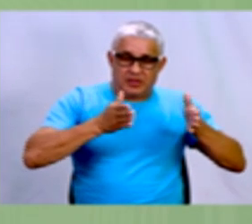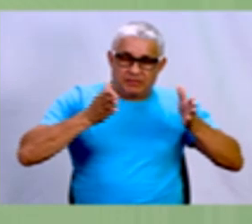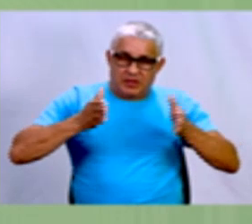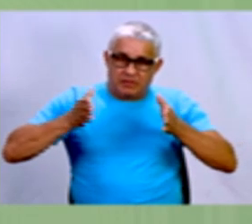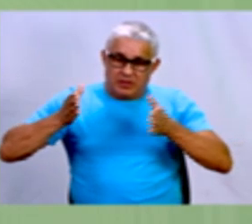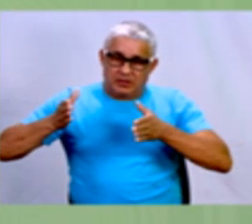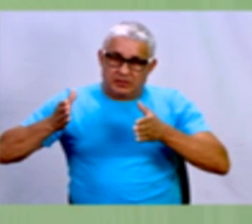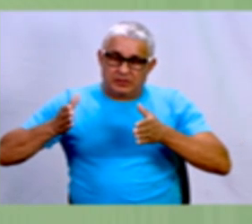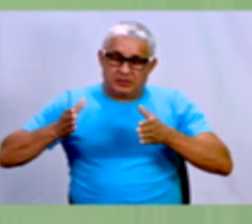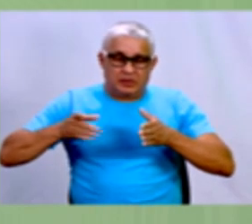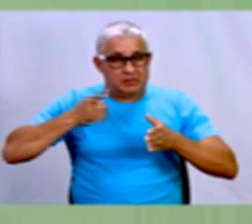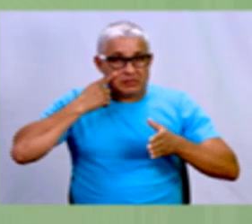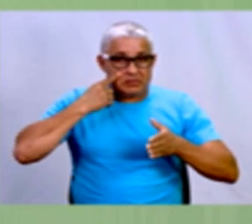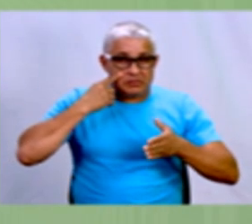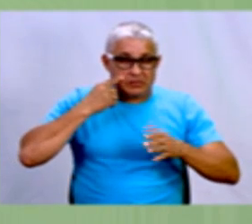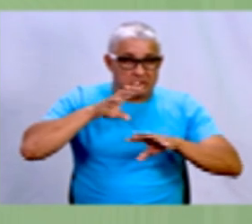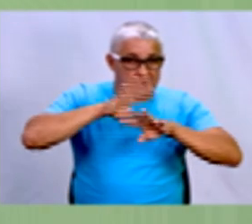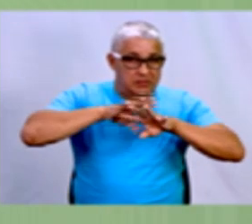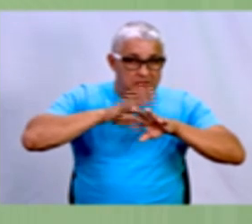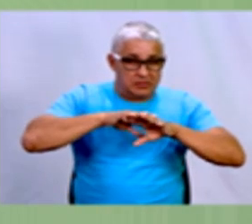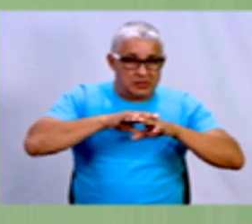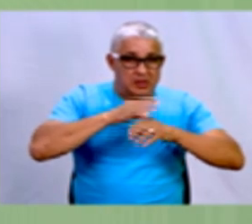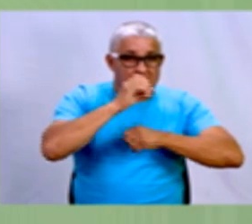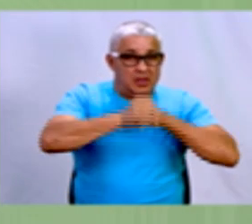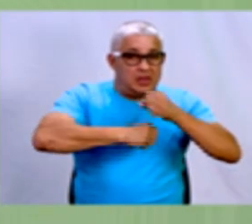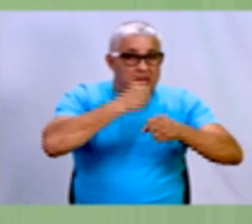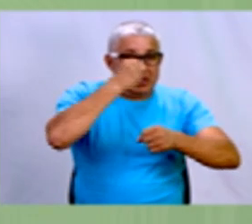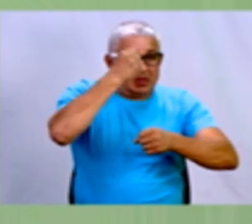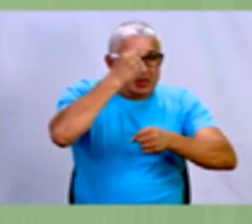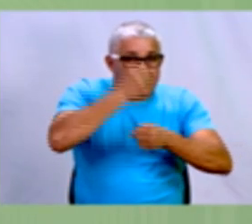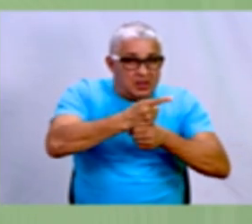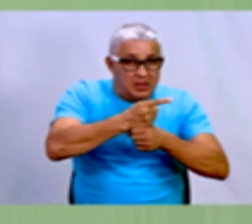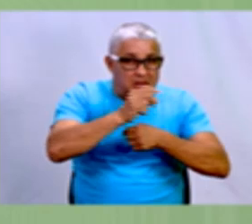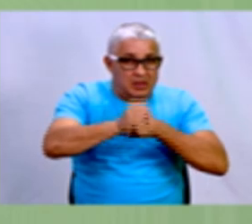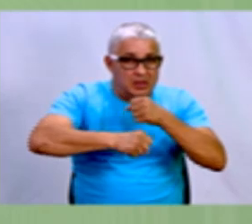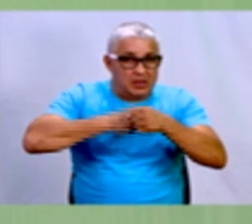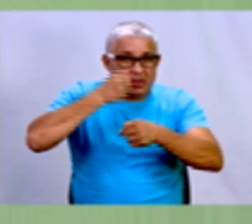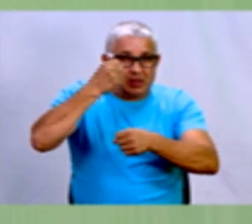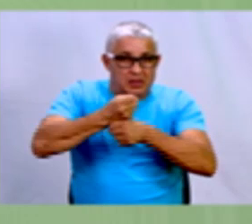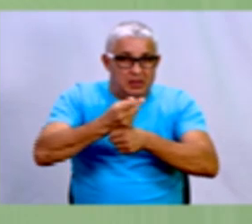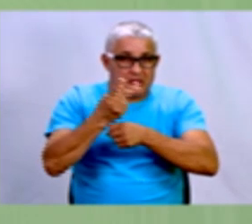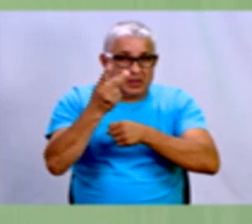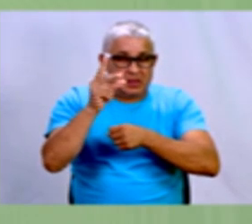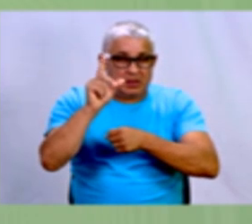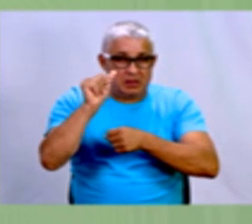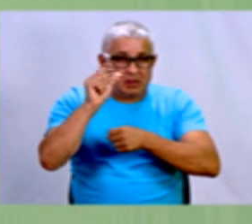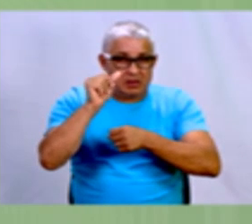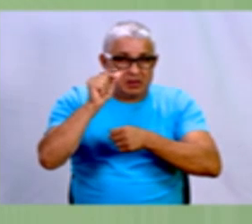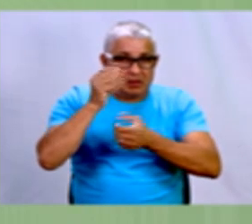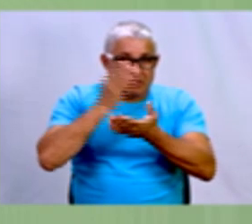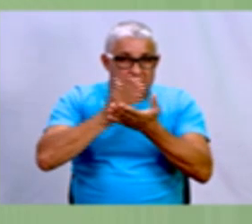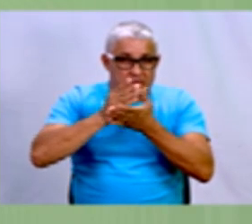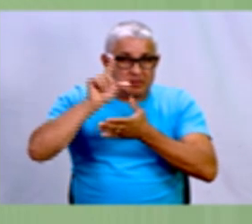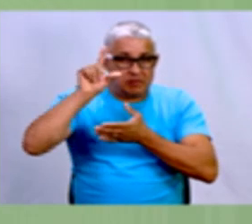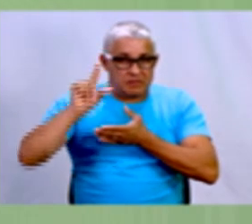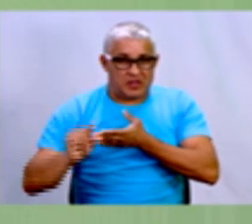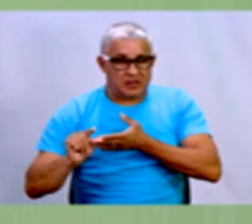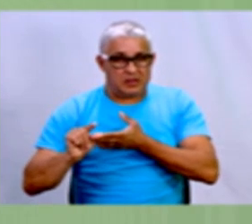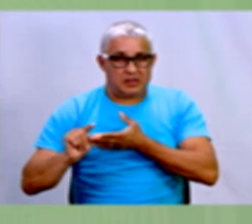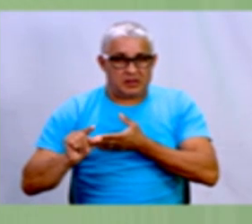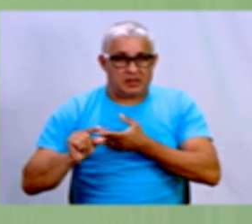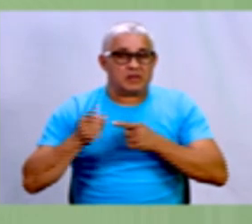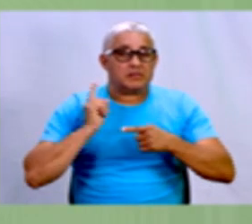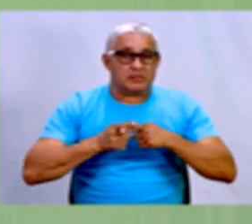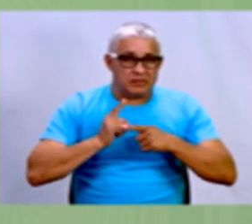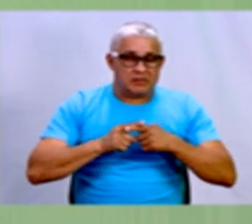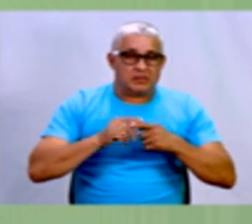A gente acabou de ver isso na tabelinha. Cada ano que passava, o valor da minha parcela era menor, né? Esse fato ocorre devido